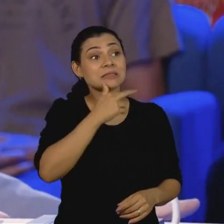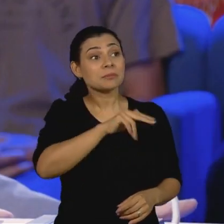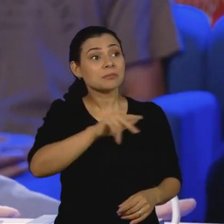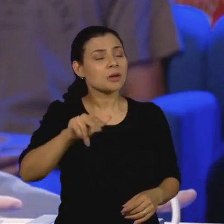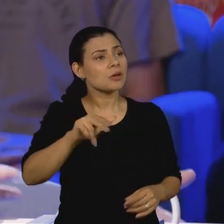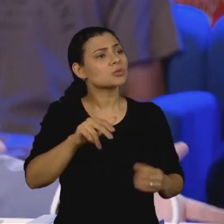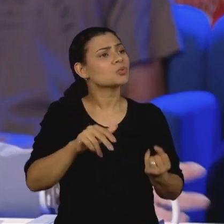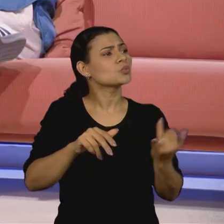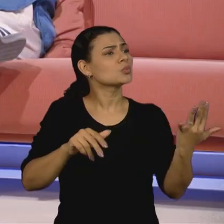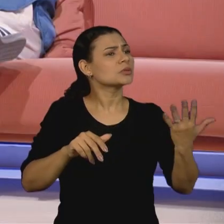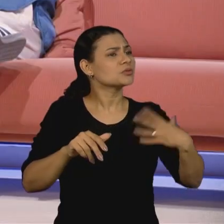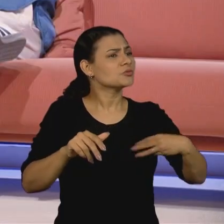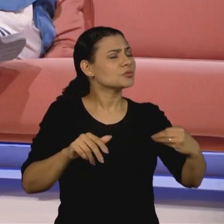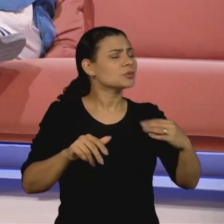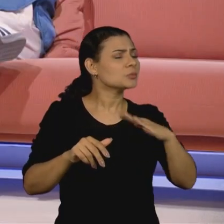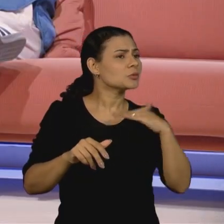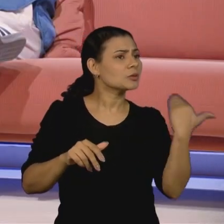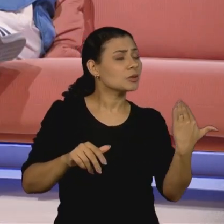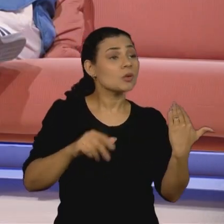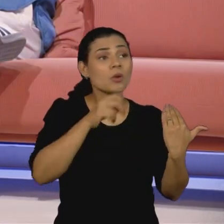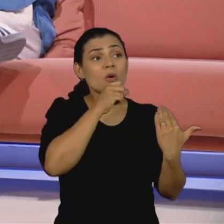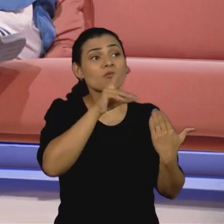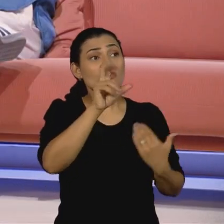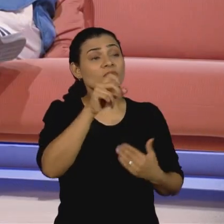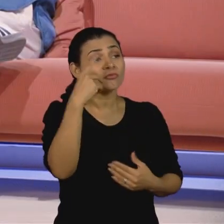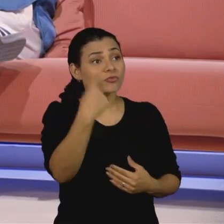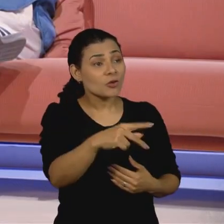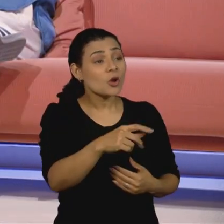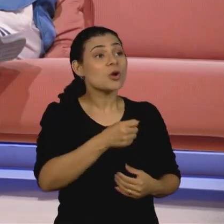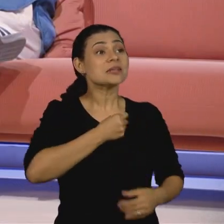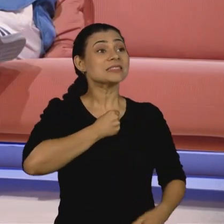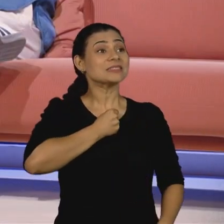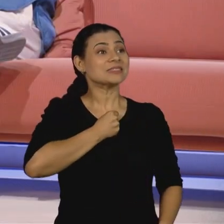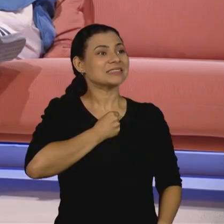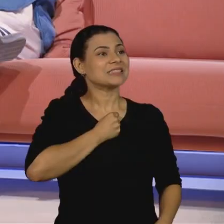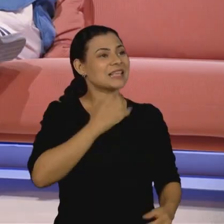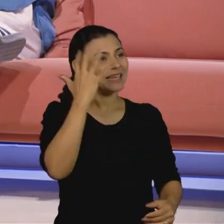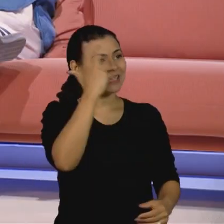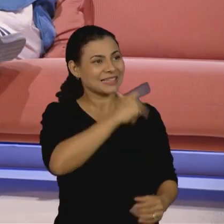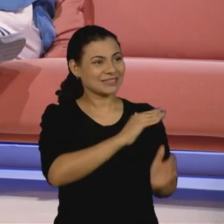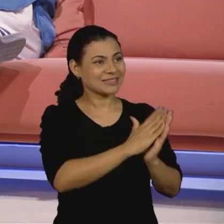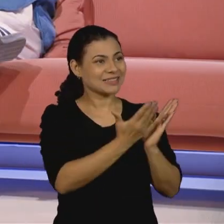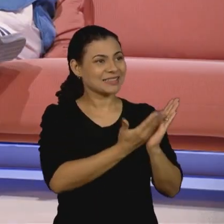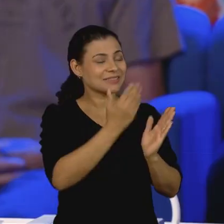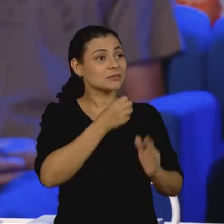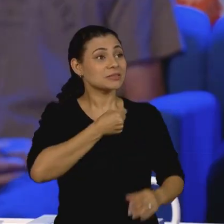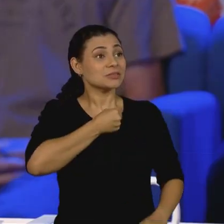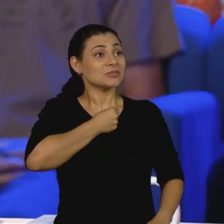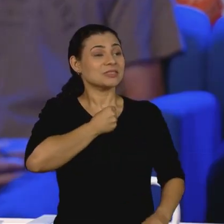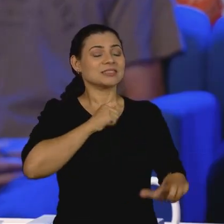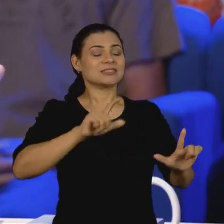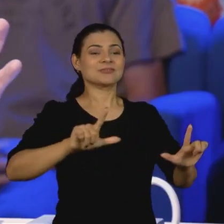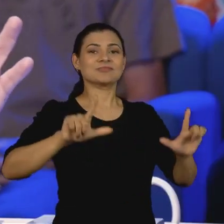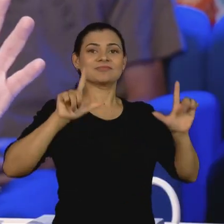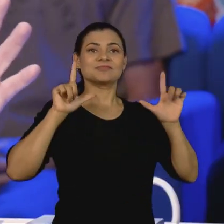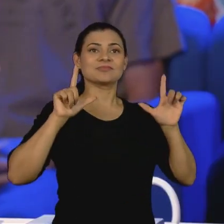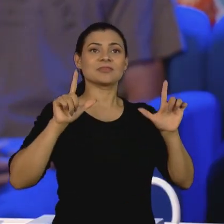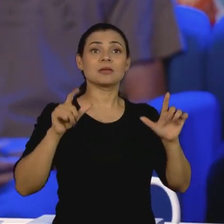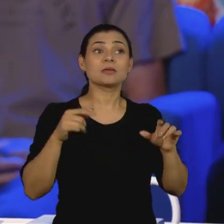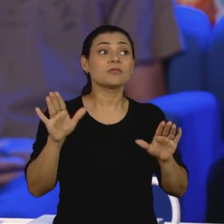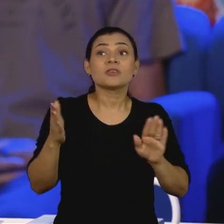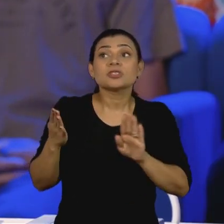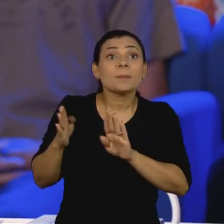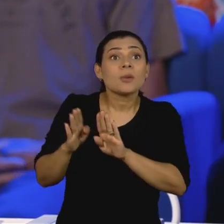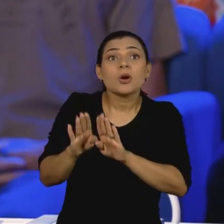perdeu. A sua avó, quando aparecia o Silvio Santos, é tão bonita essa parte do livro, né? Quando aparece o Silvio Santos, ela fala assim, fecha a